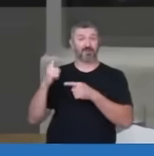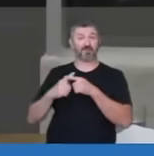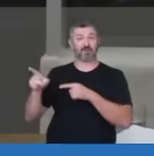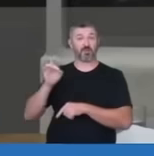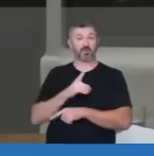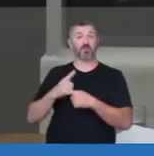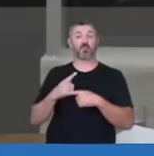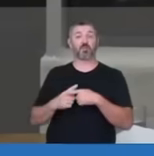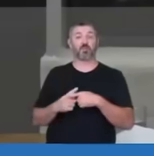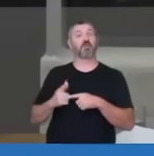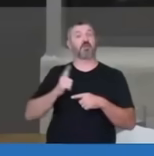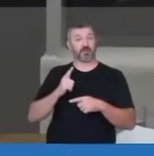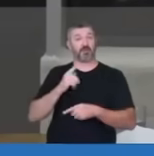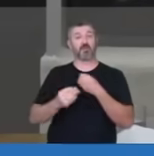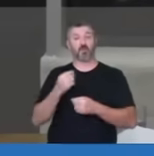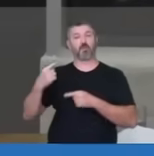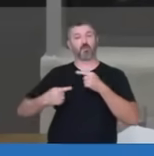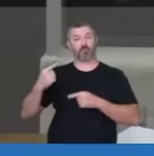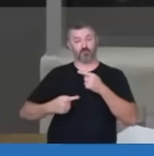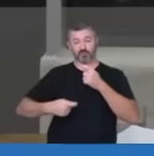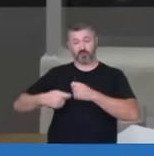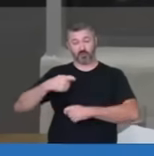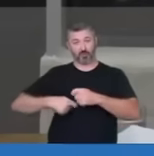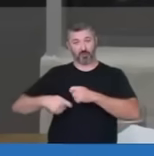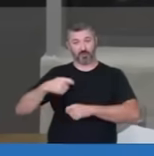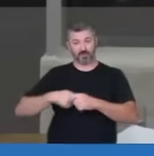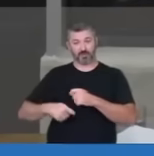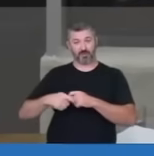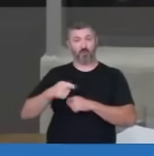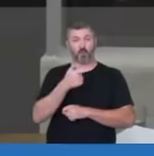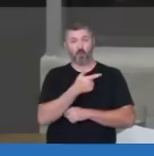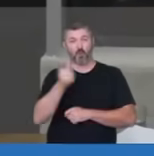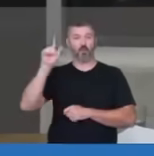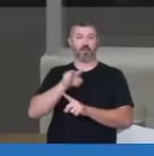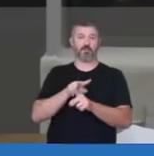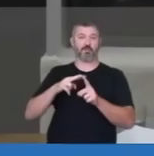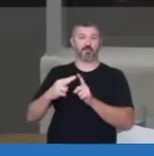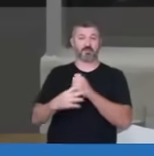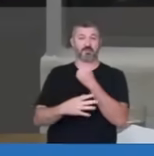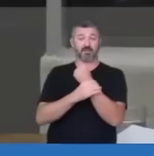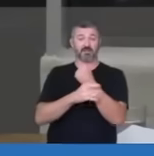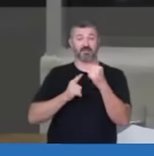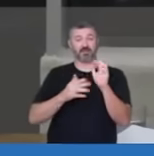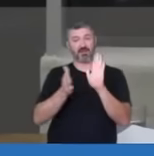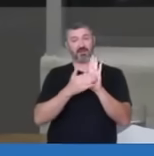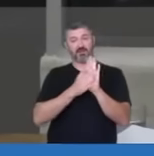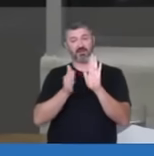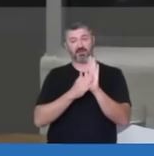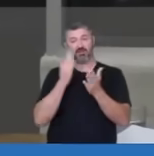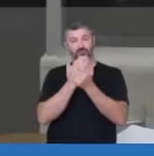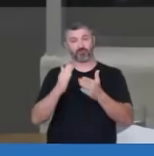você vai ter condições de fazer política econômica com outra visão que está garantida aqui, ó. Chega